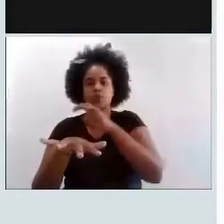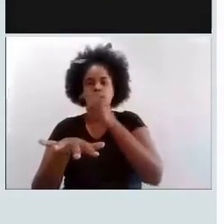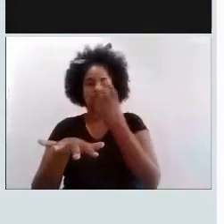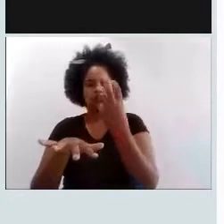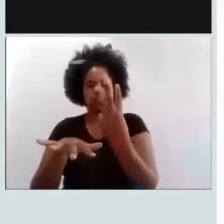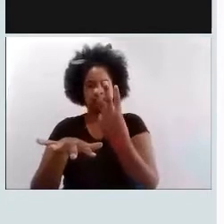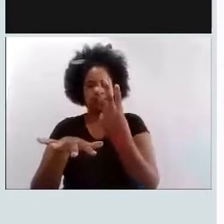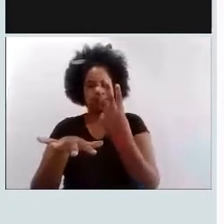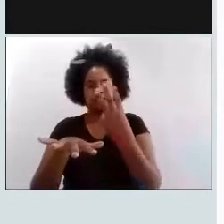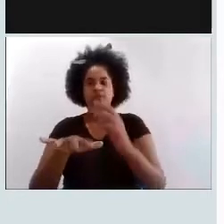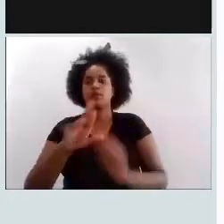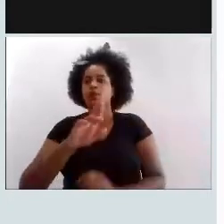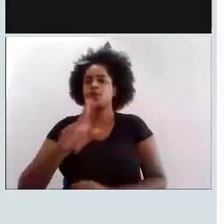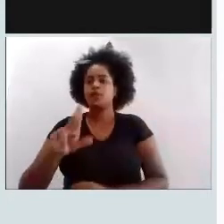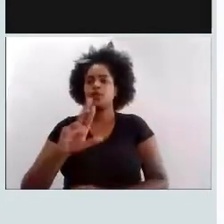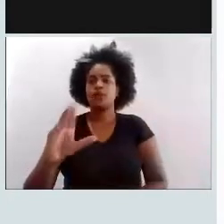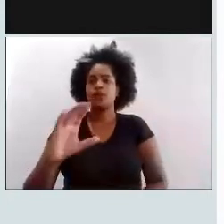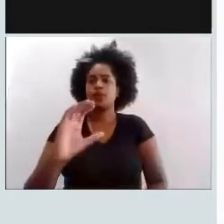e